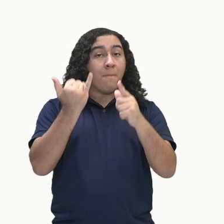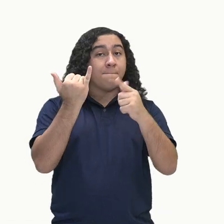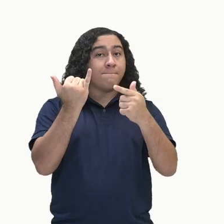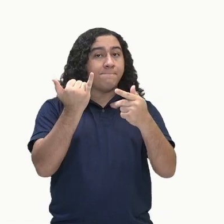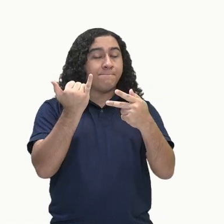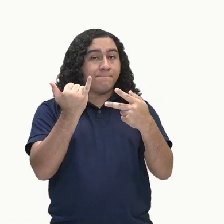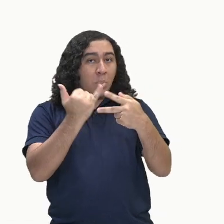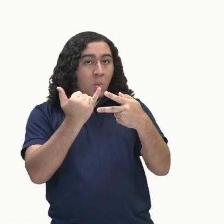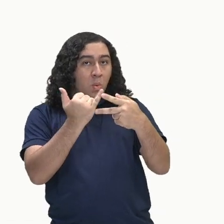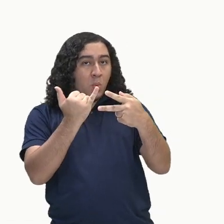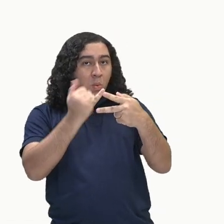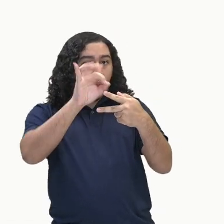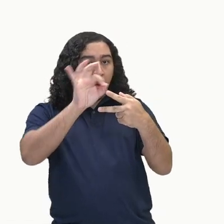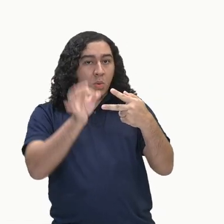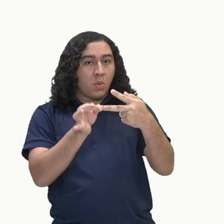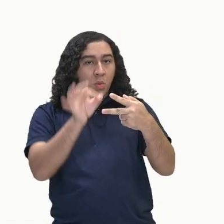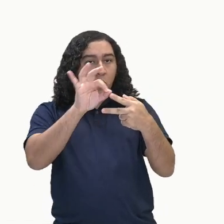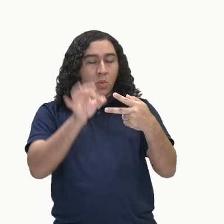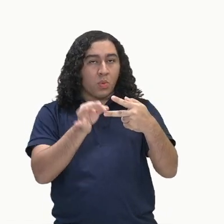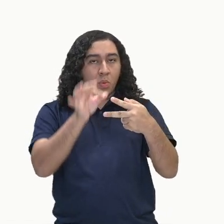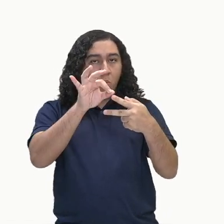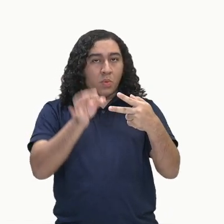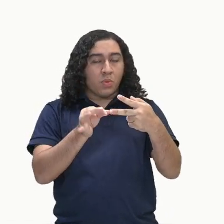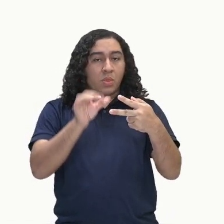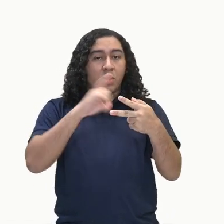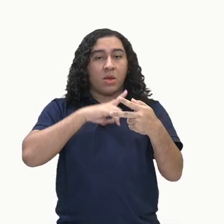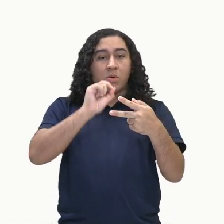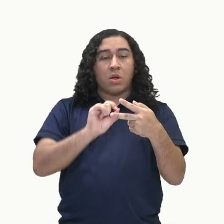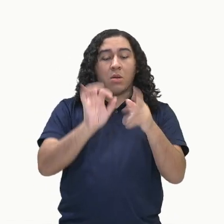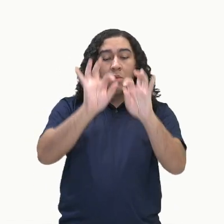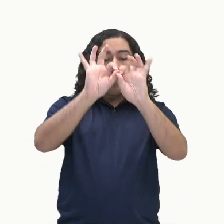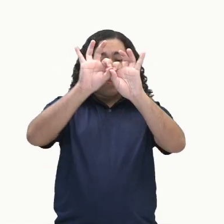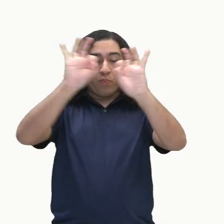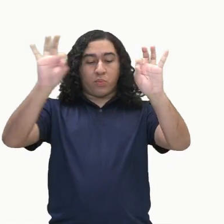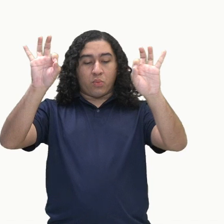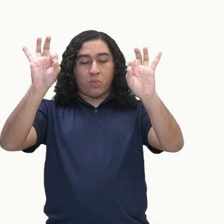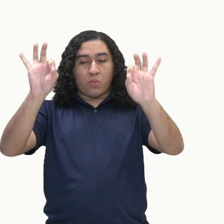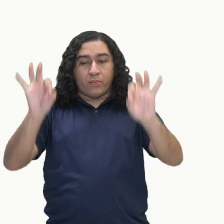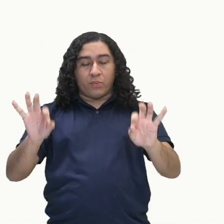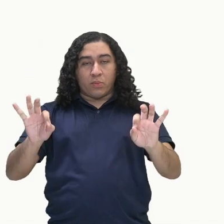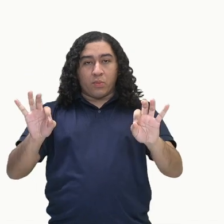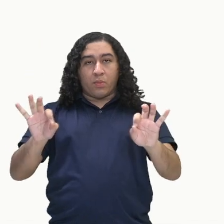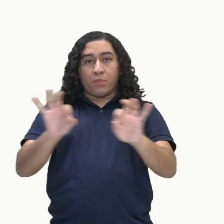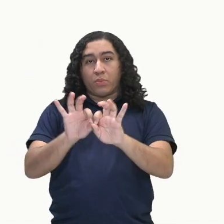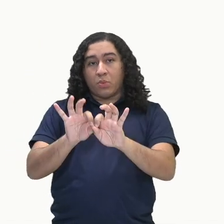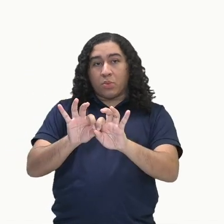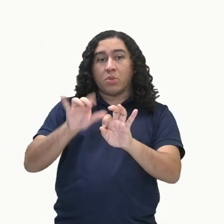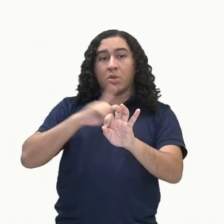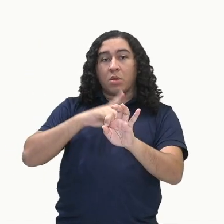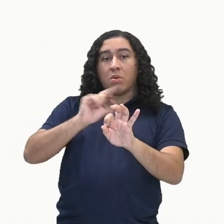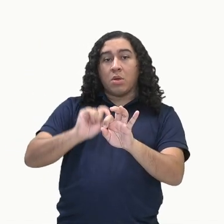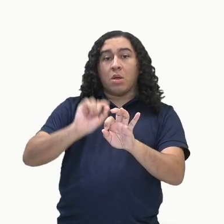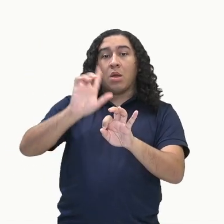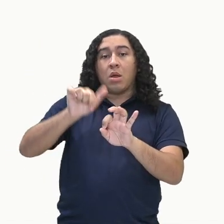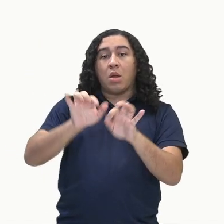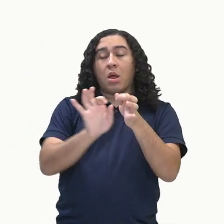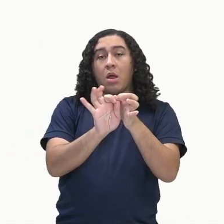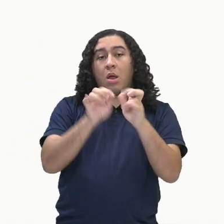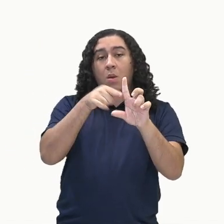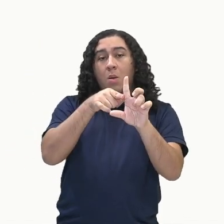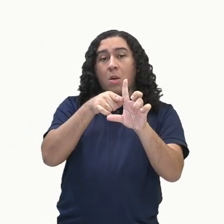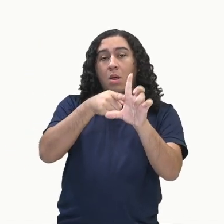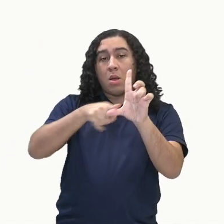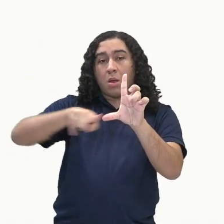seus lados e ângulos congruentes. Ok? O que significa congruentes? Congruentes